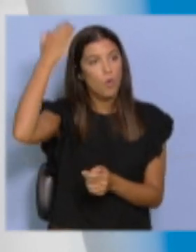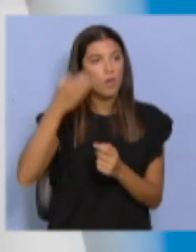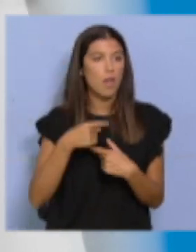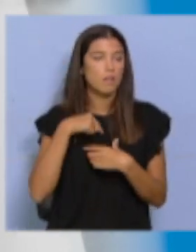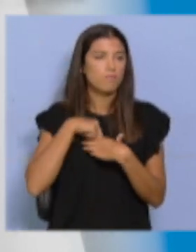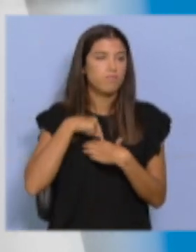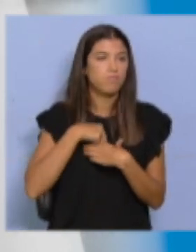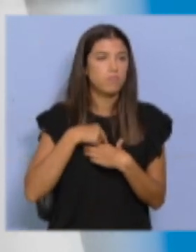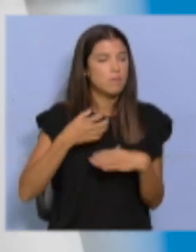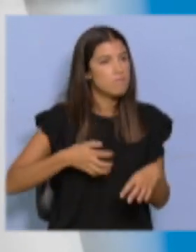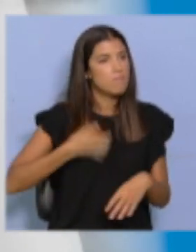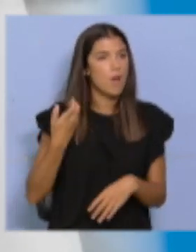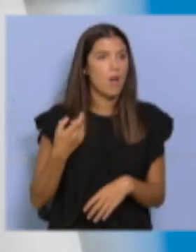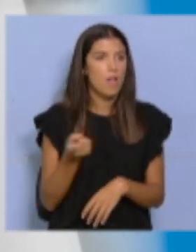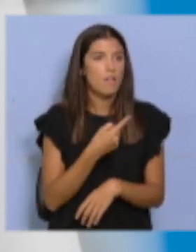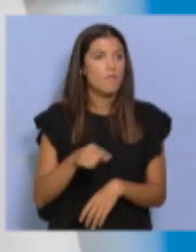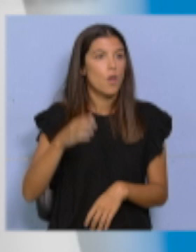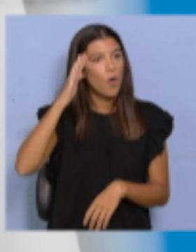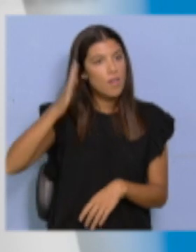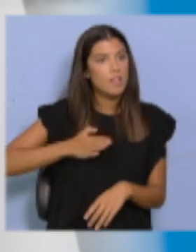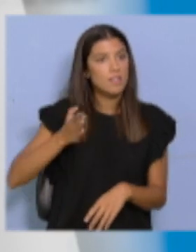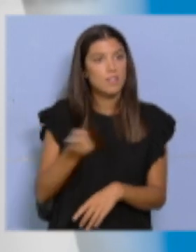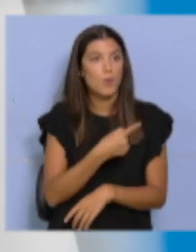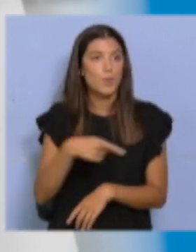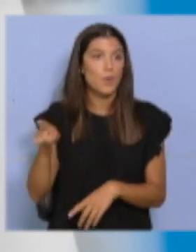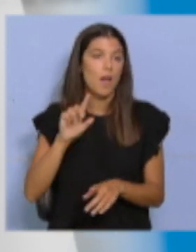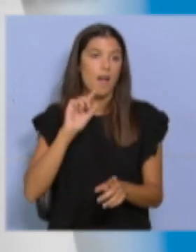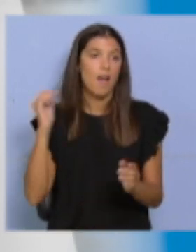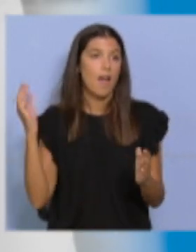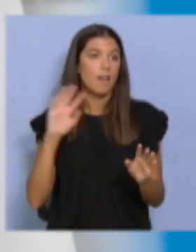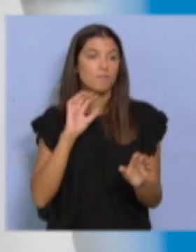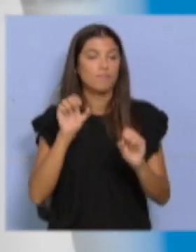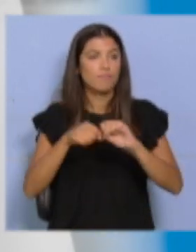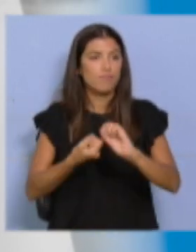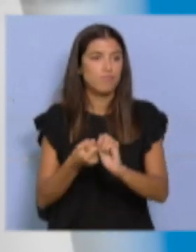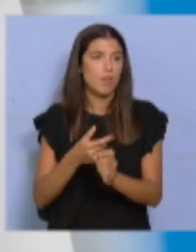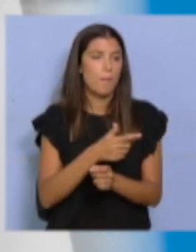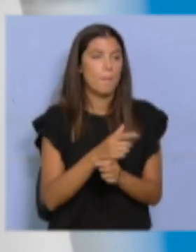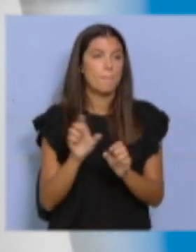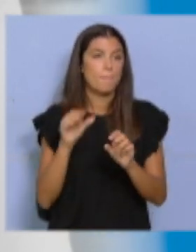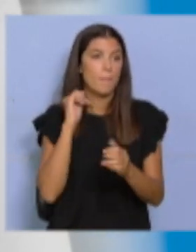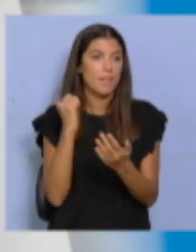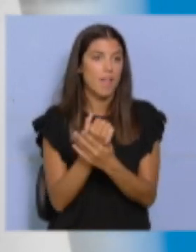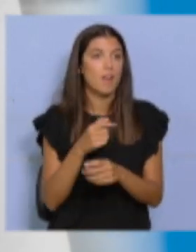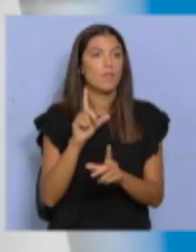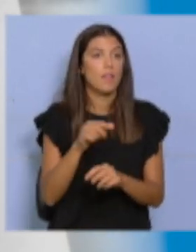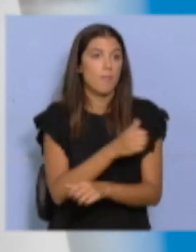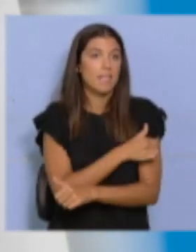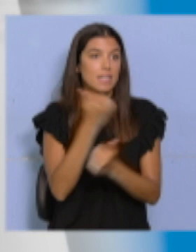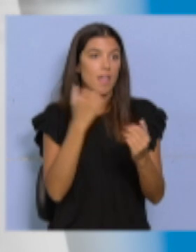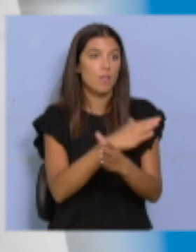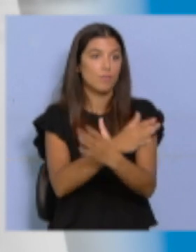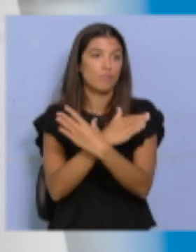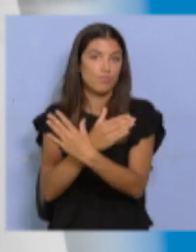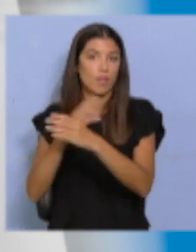indignado e enviou os seus exércitos, que acabaram com aqueles assassinos e incendiaram a cidade.